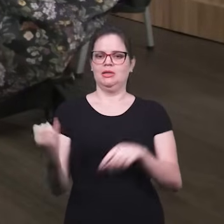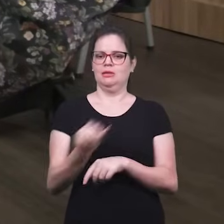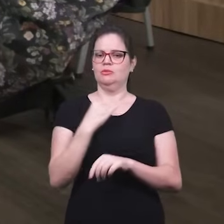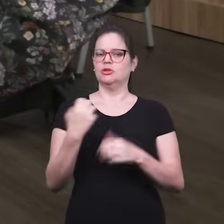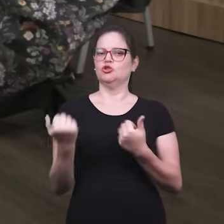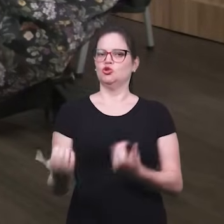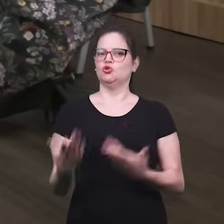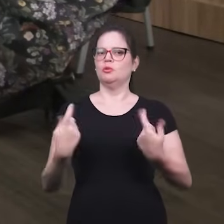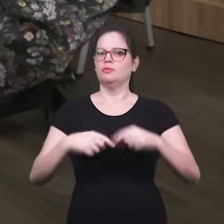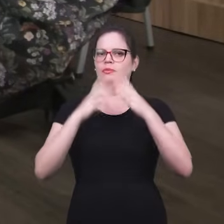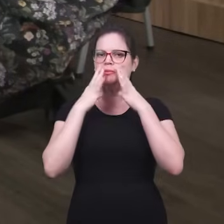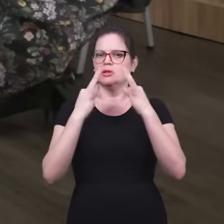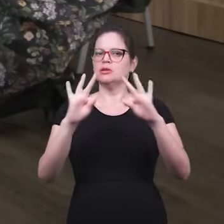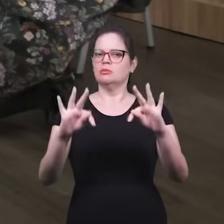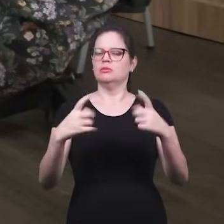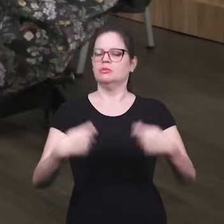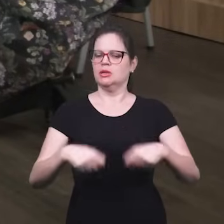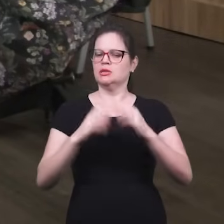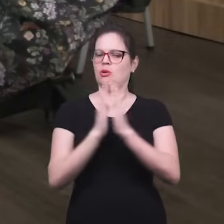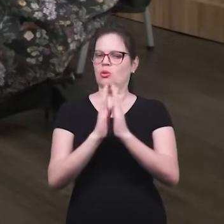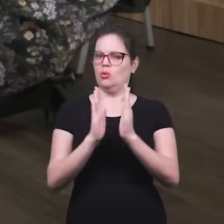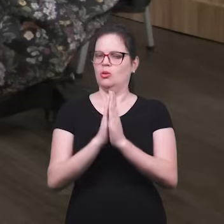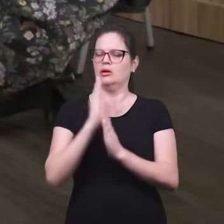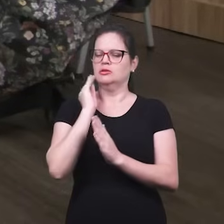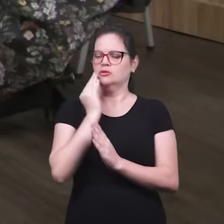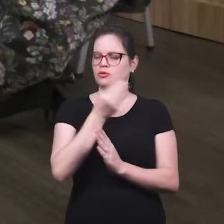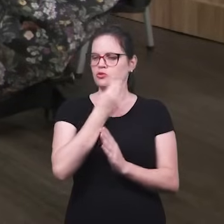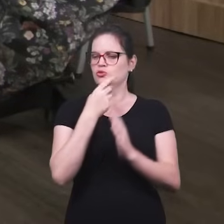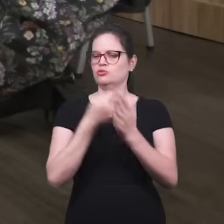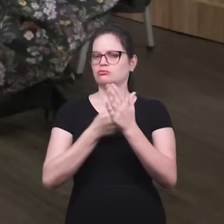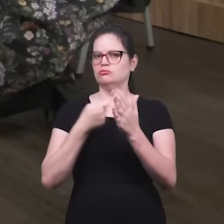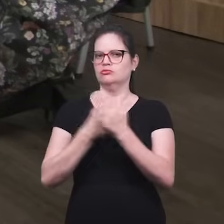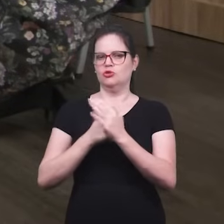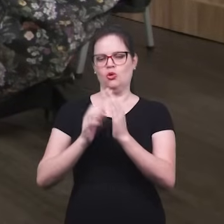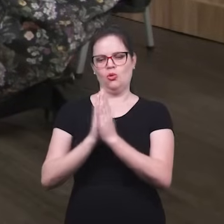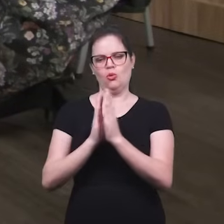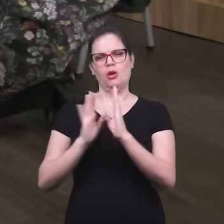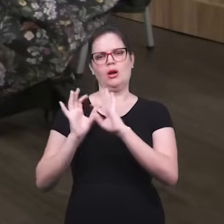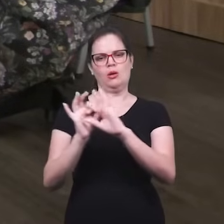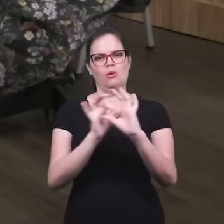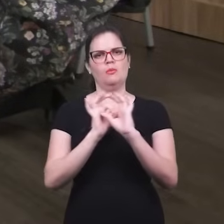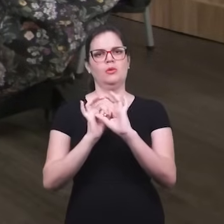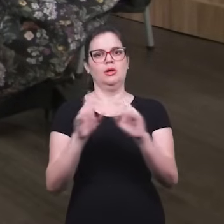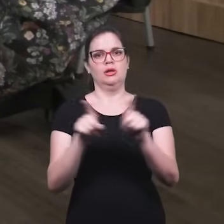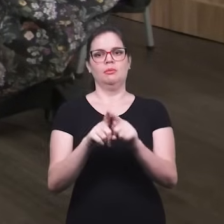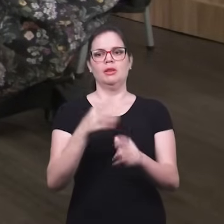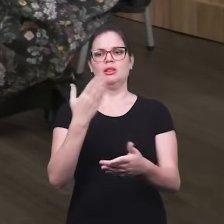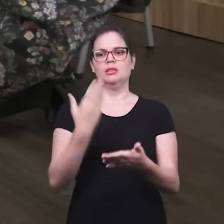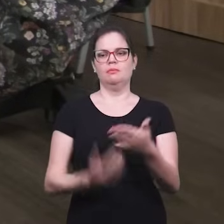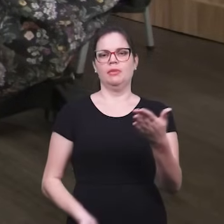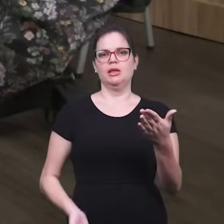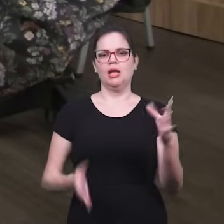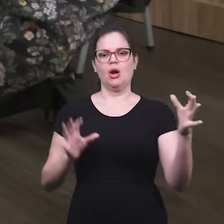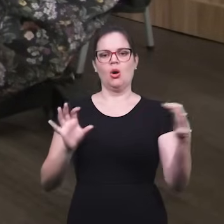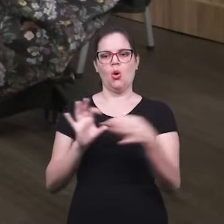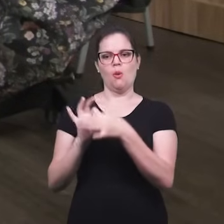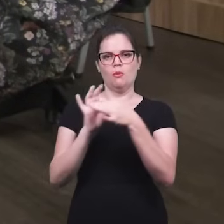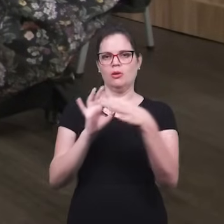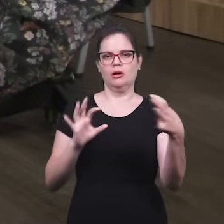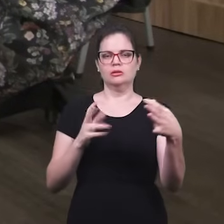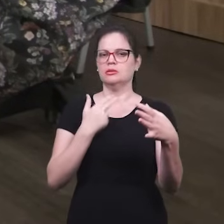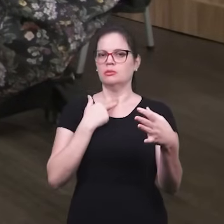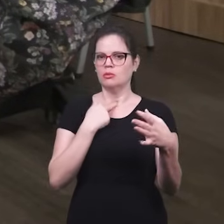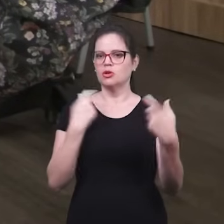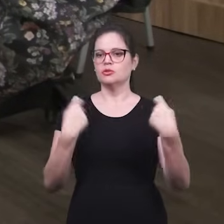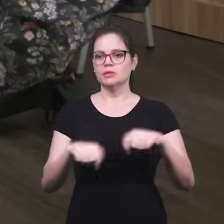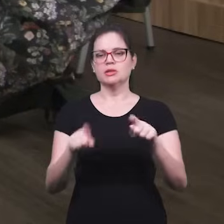né? É claro. Que ele seja um jovem de oração, de testemunho, e que não perca a comunhão com esta obra através de seminários, da